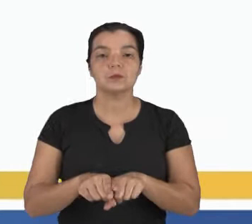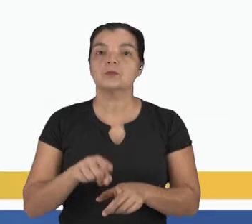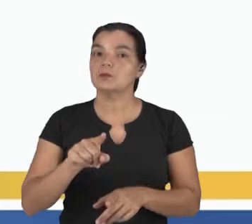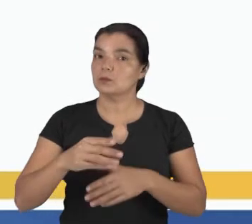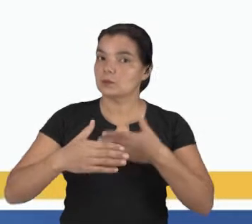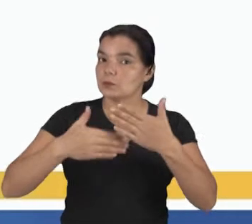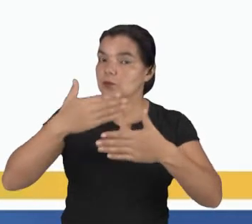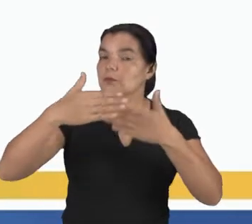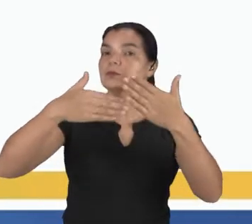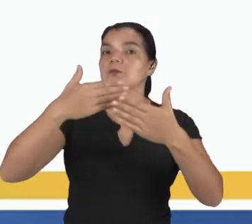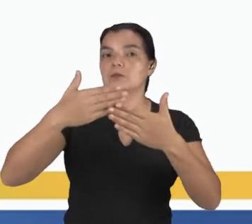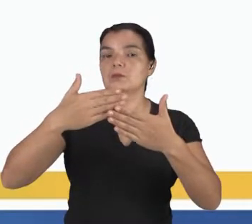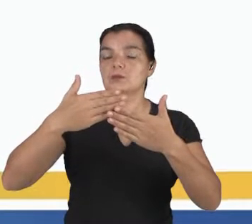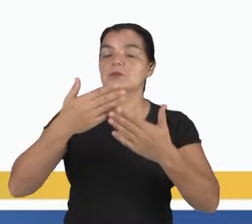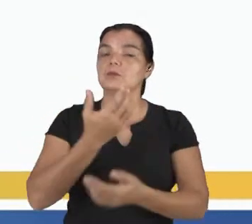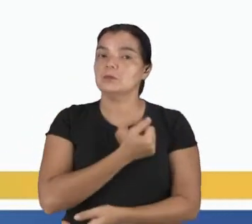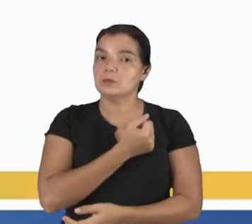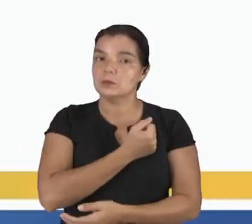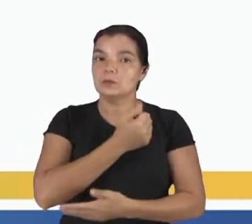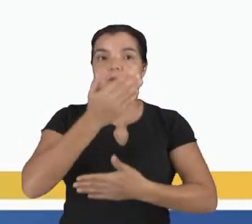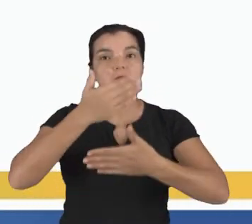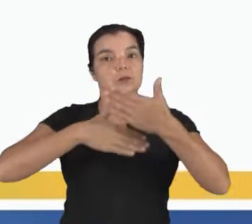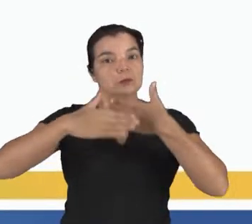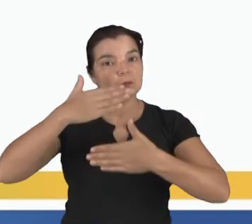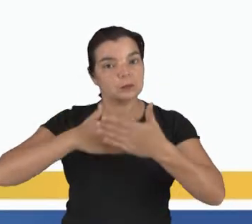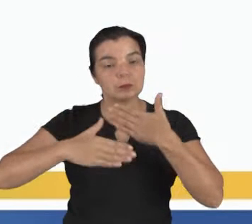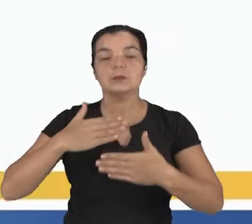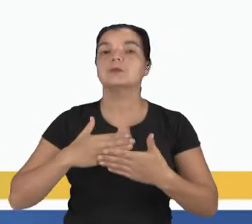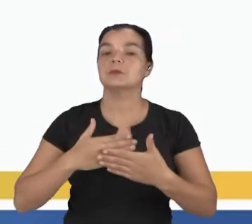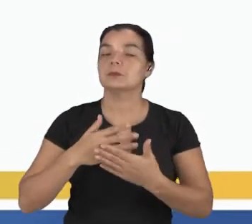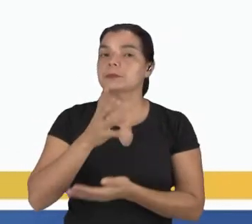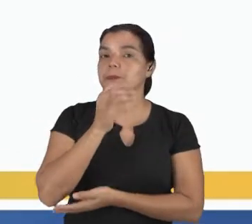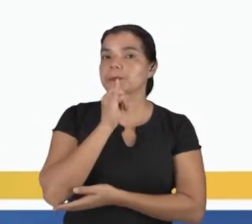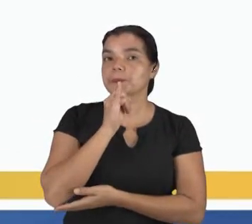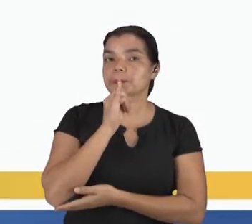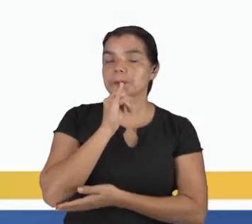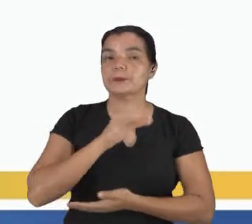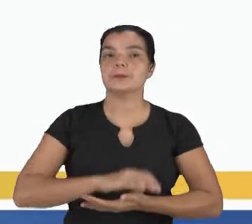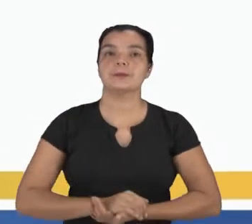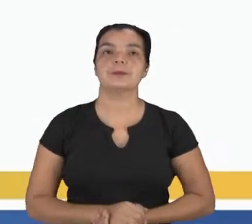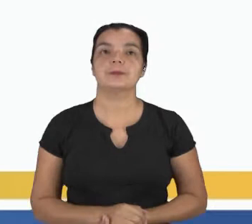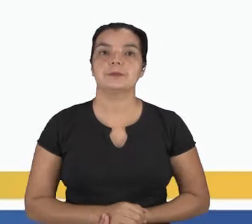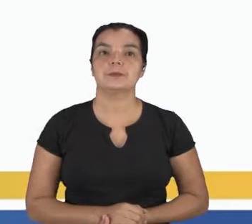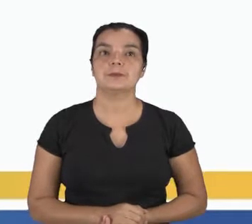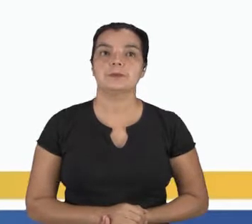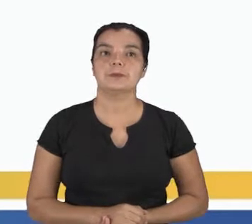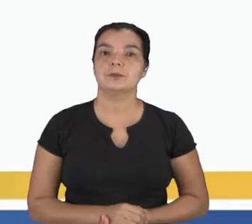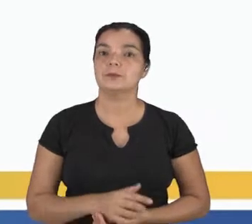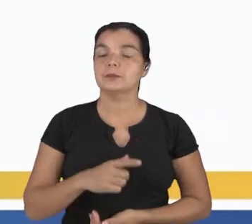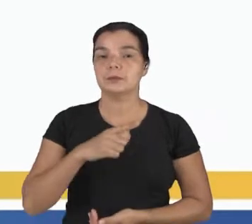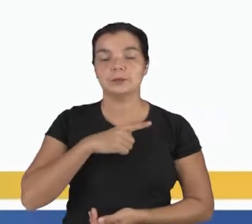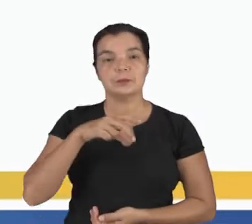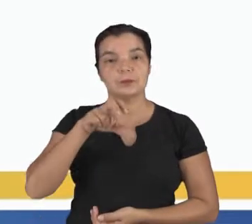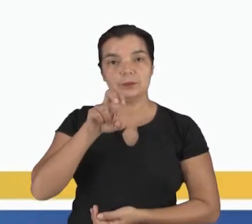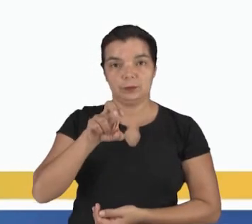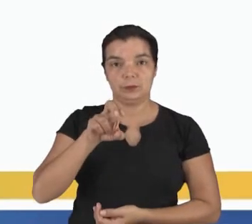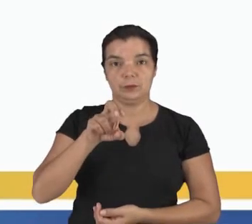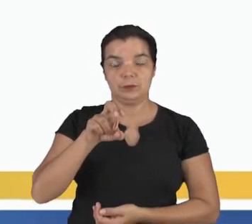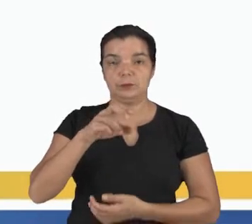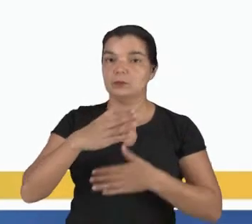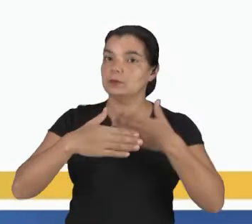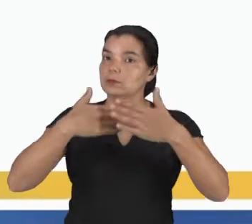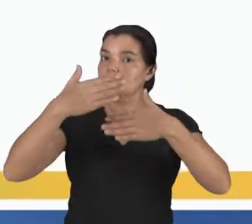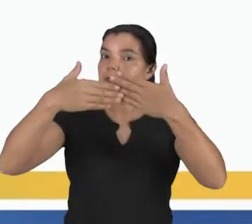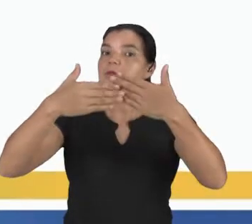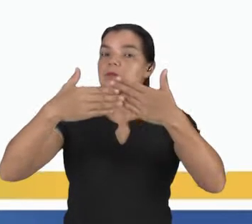vai progredir um número, o outro vai regredir. Por exemplo, se eu tenho 5, ele vai